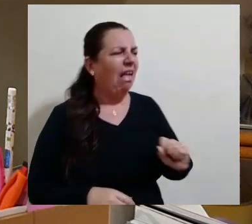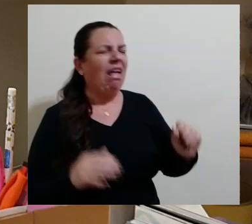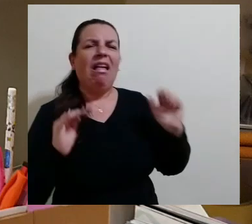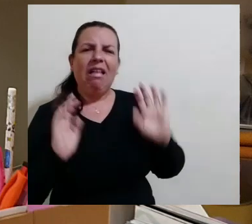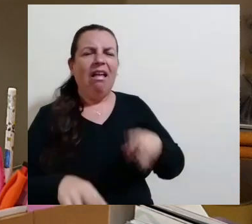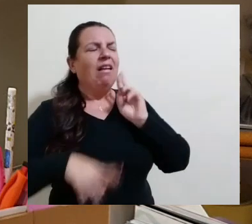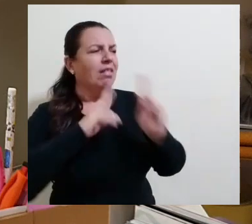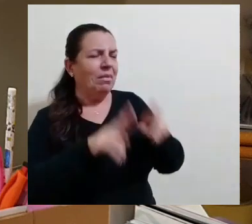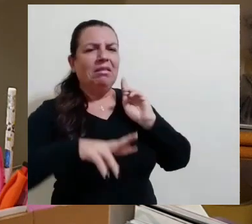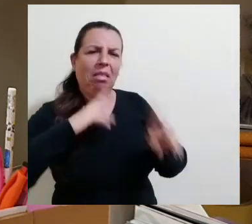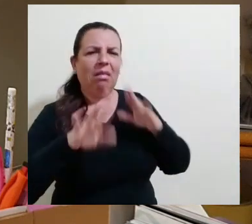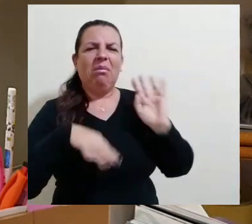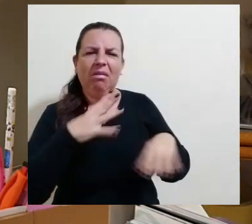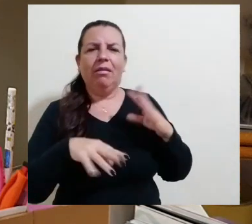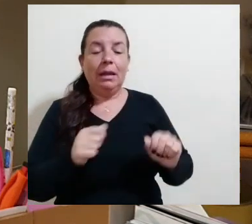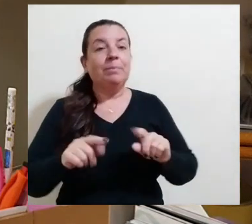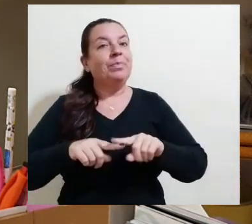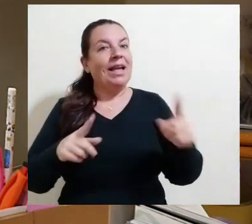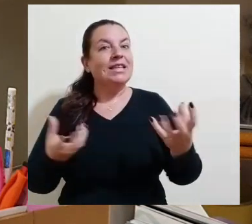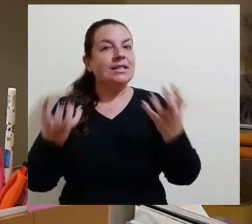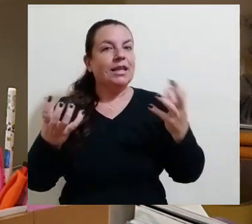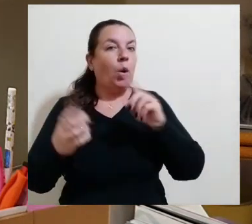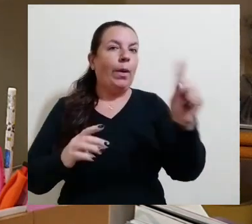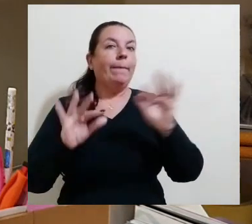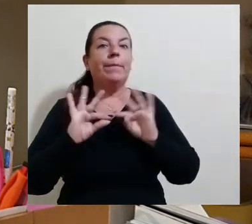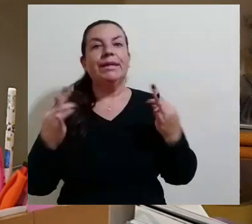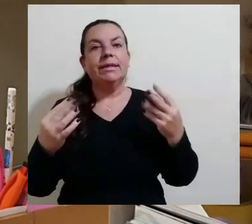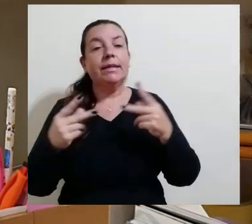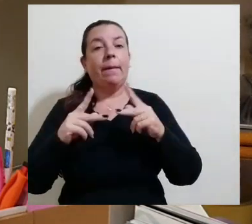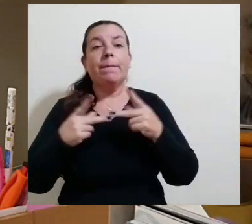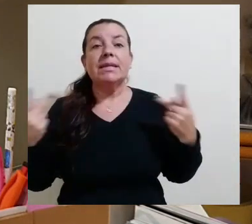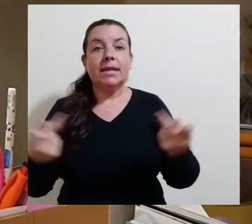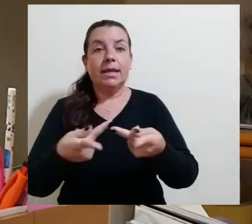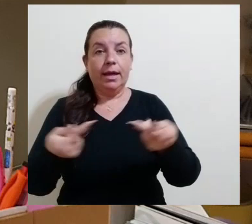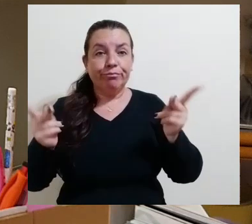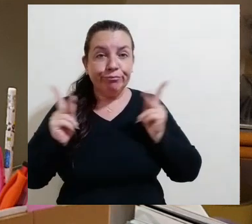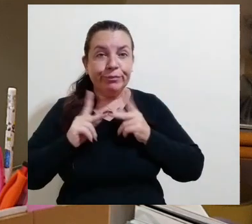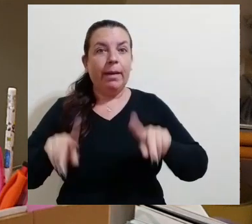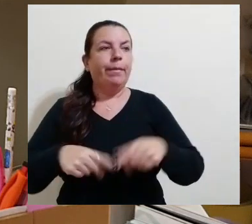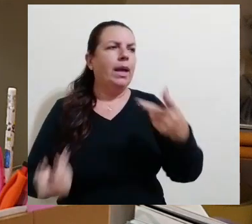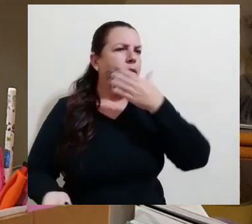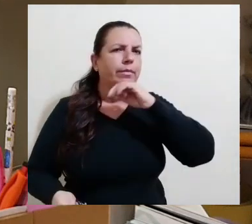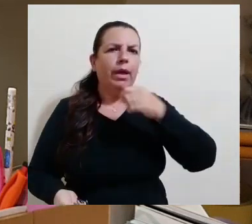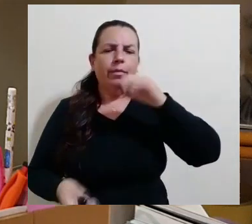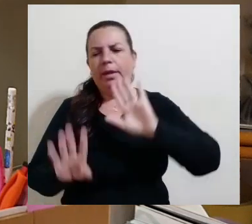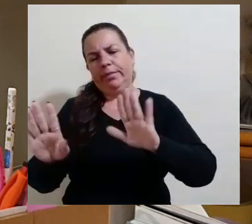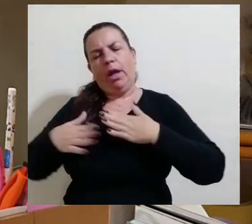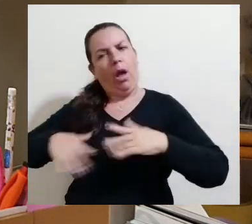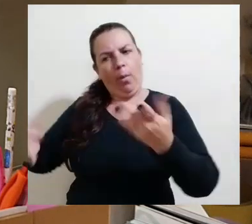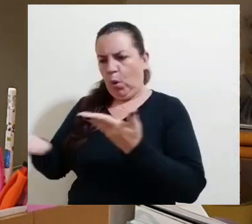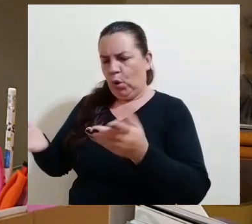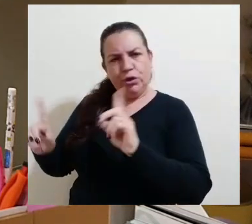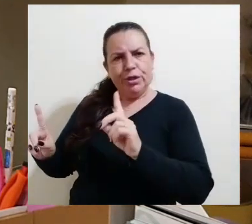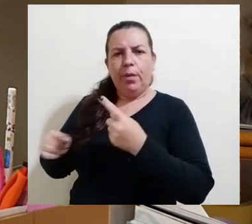desse isolamento social da quarentena lá e aí eles criam na pizzaria queriam que eu ia pizzaria e os pais falaram calma a